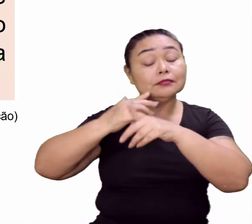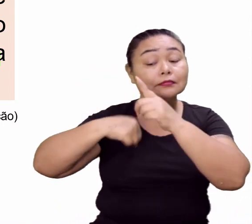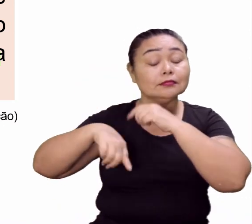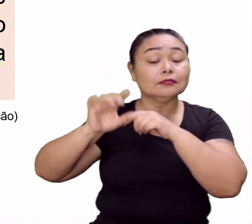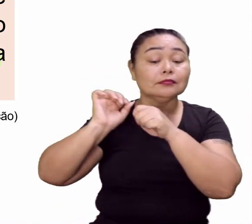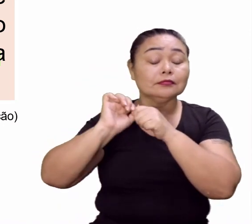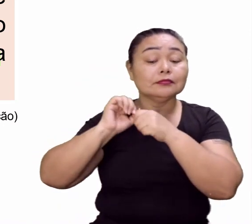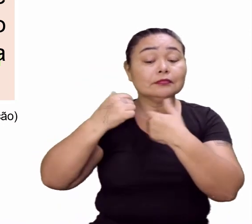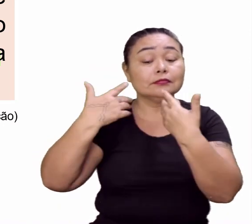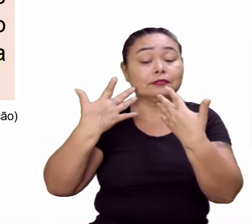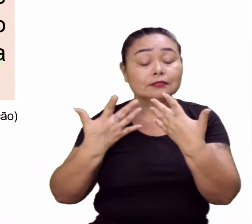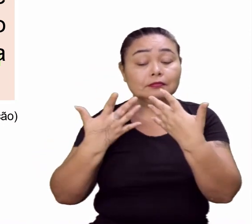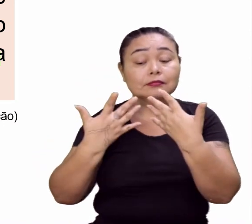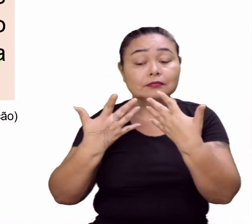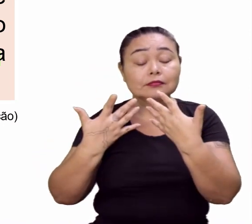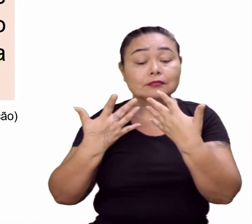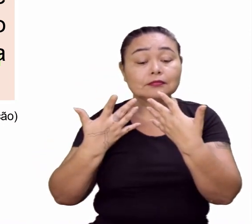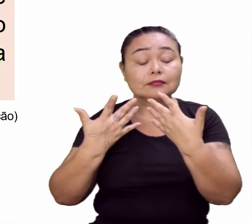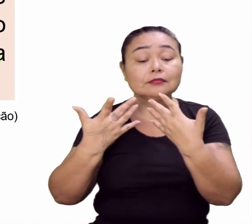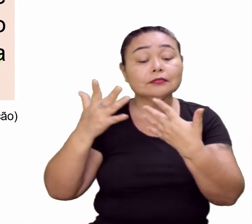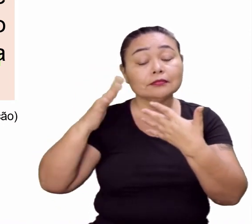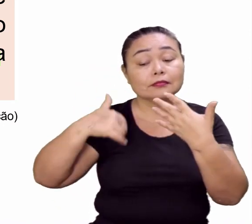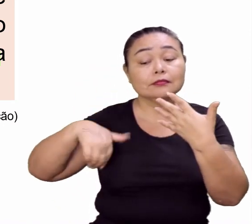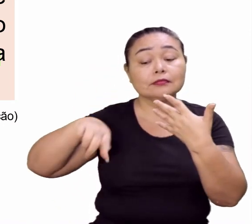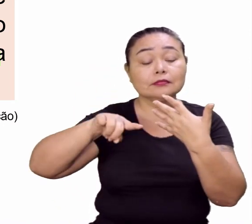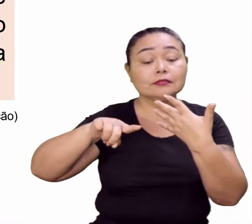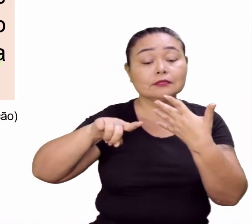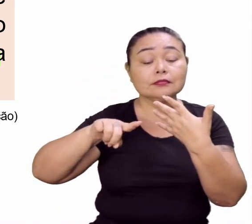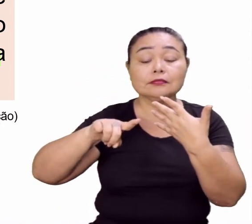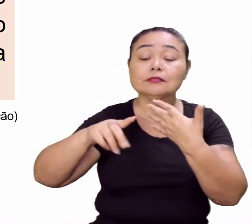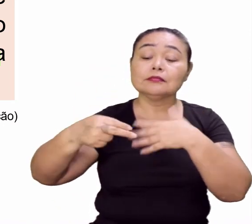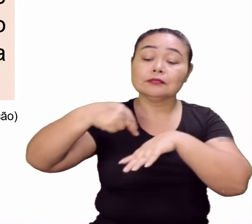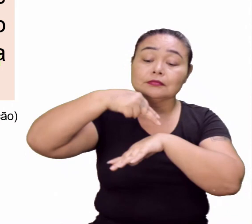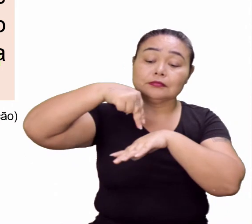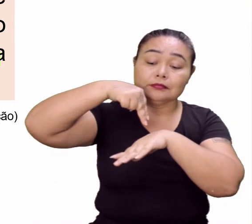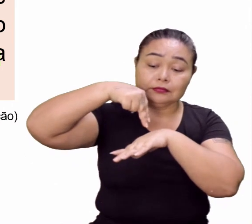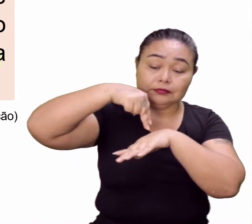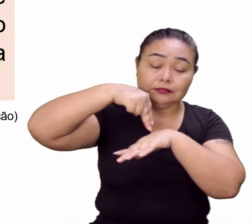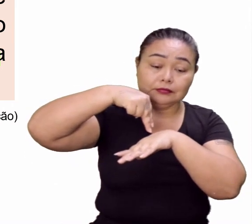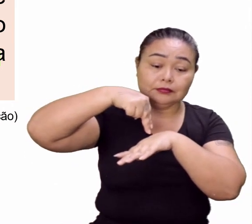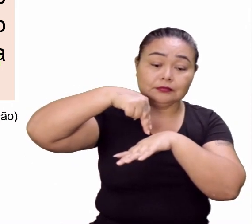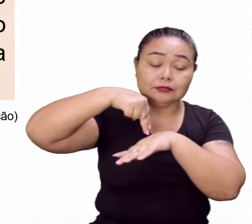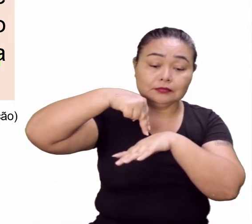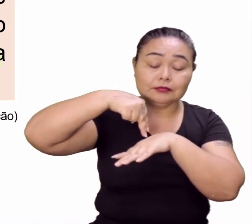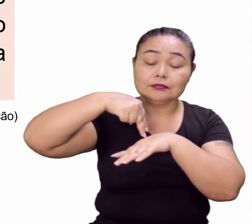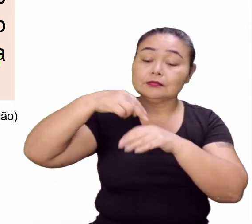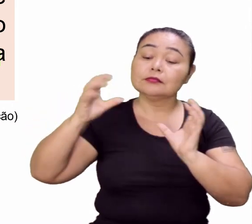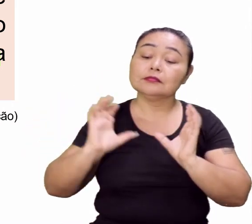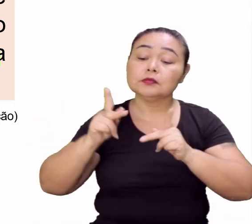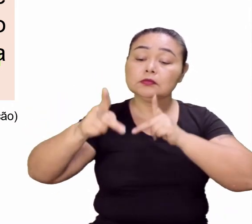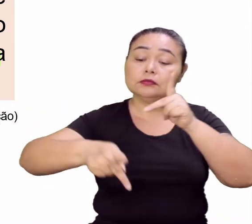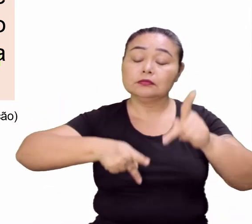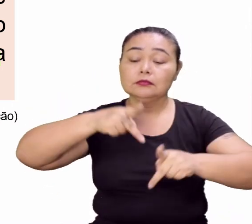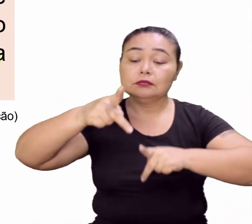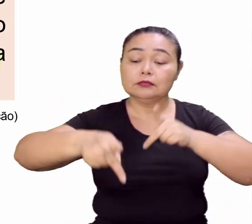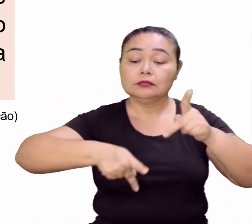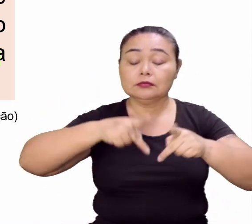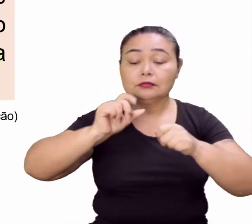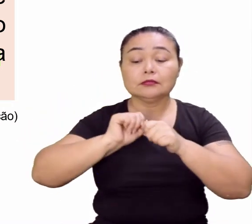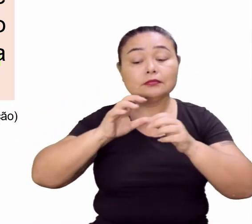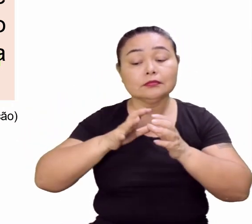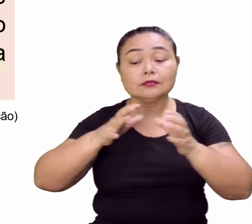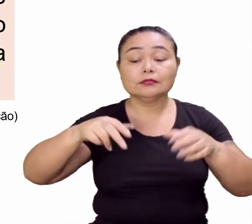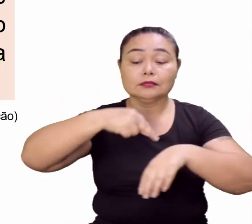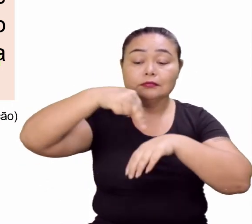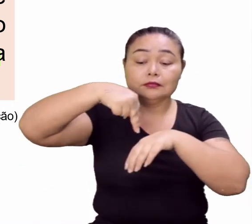subjetivamente fica subentendido que nós estamos falando de nação. Exatamente. É isso, um povo, quando vive, é uma